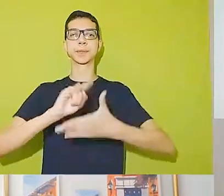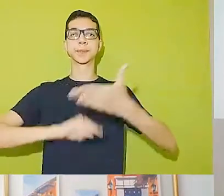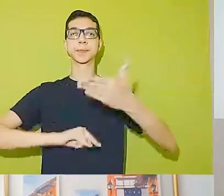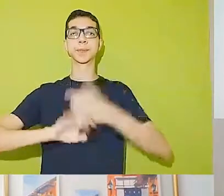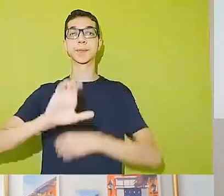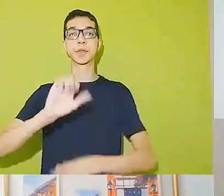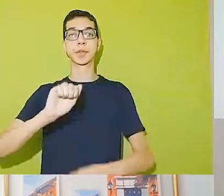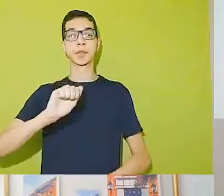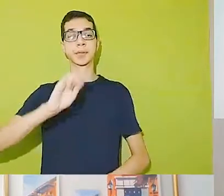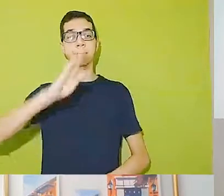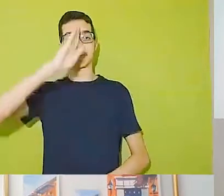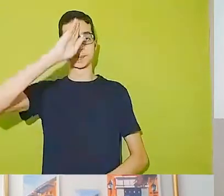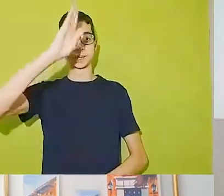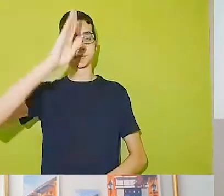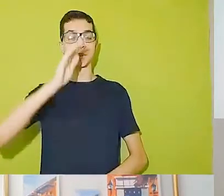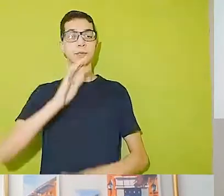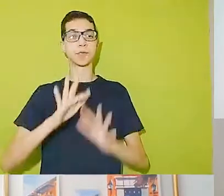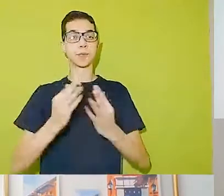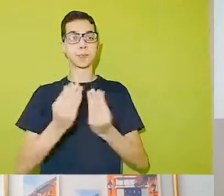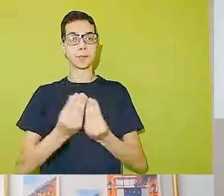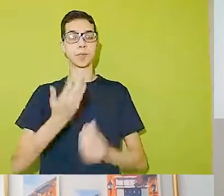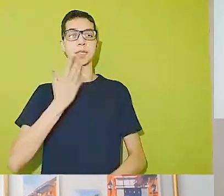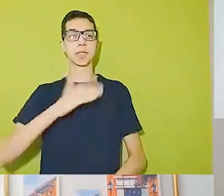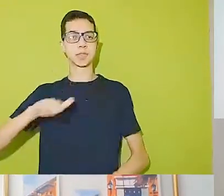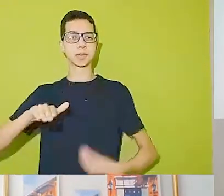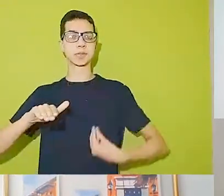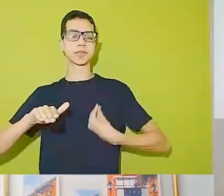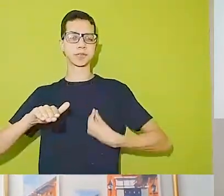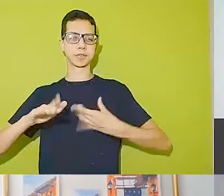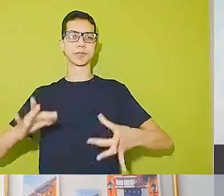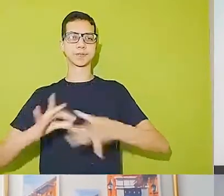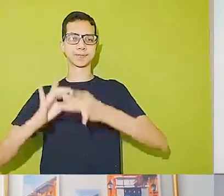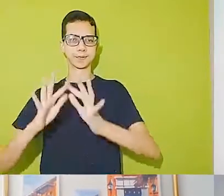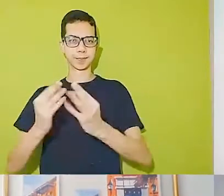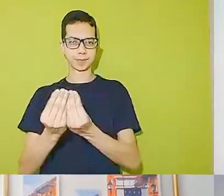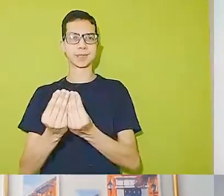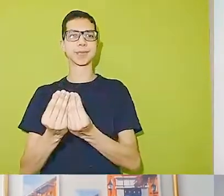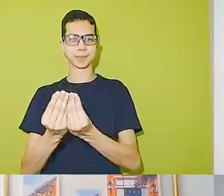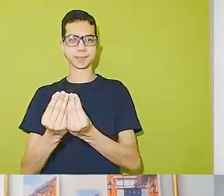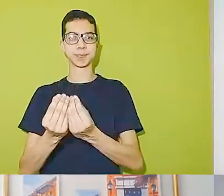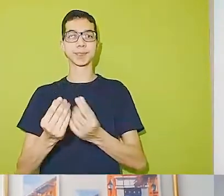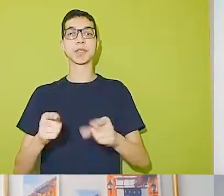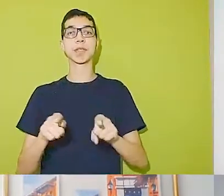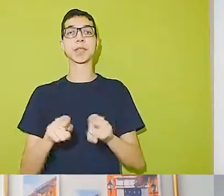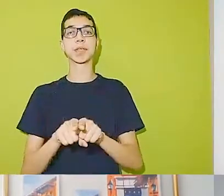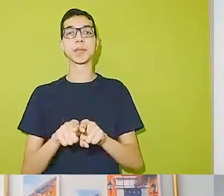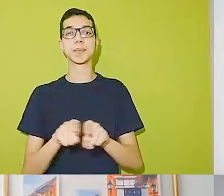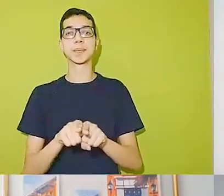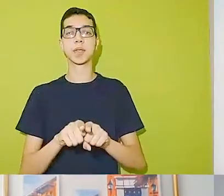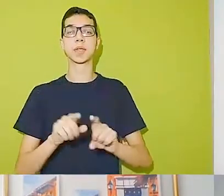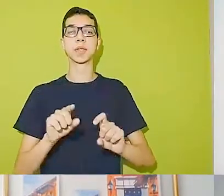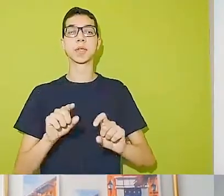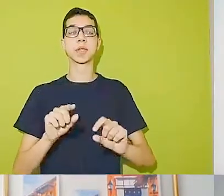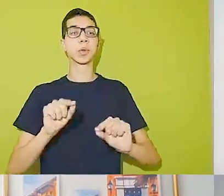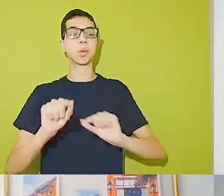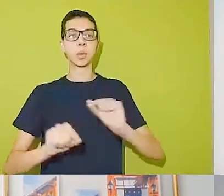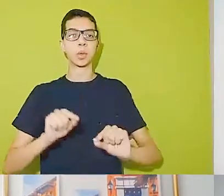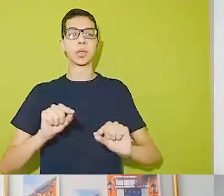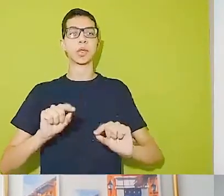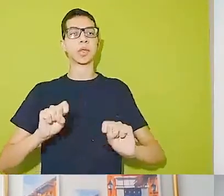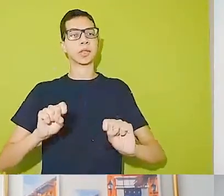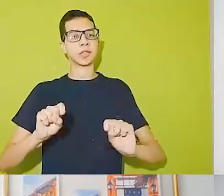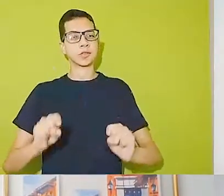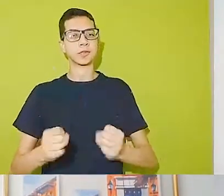criança com sua família natural e o esforço da rede de proteção para a superação das vulnerabilidades existentes para